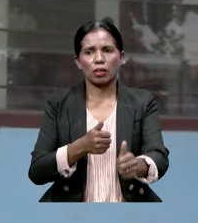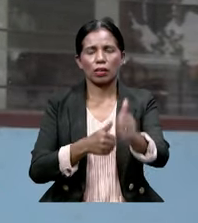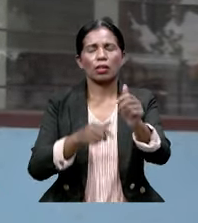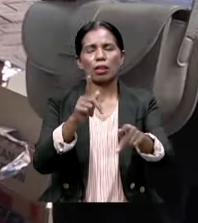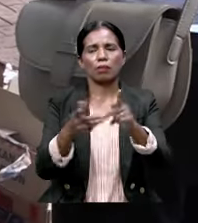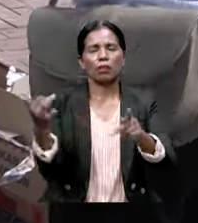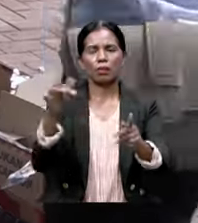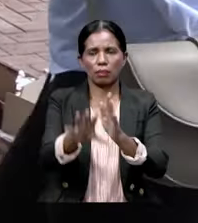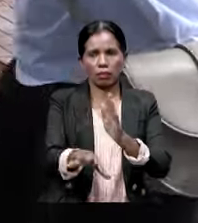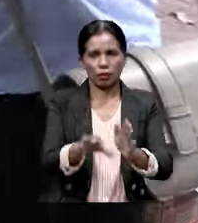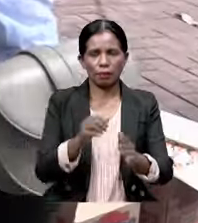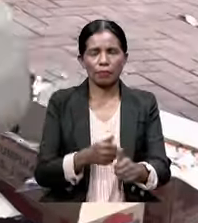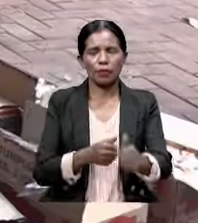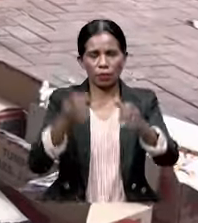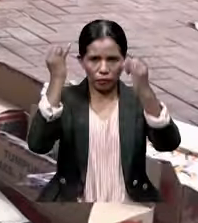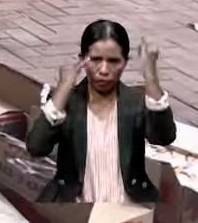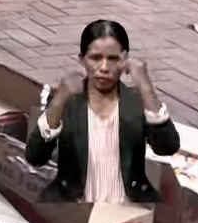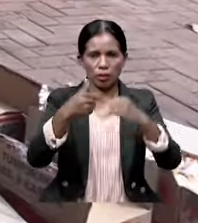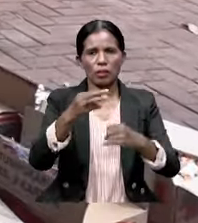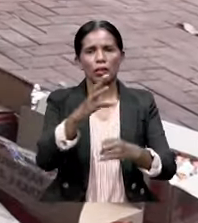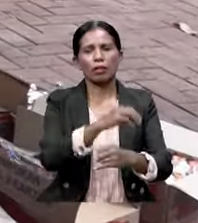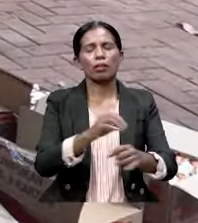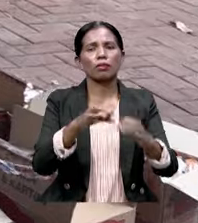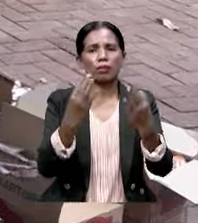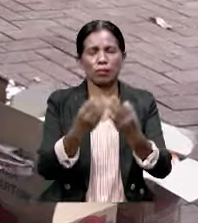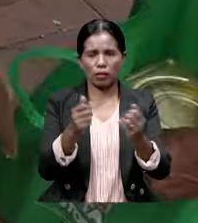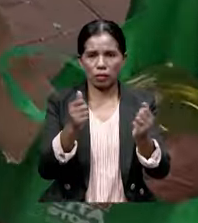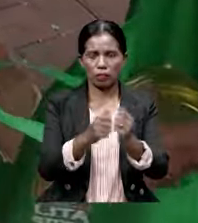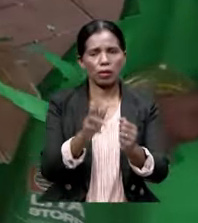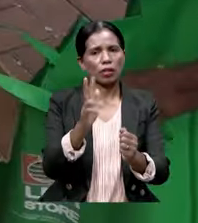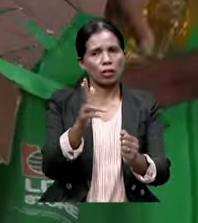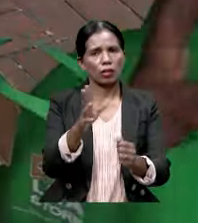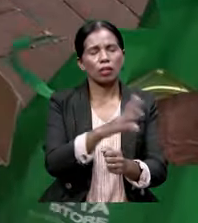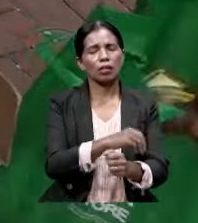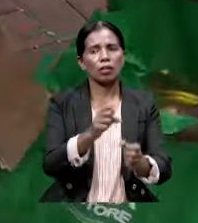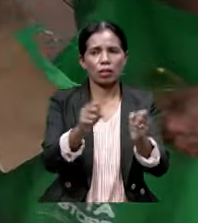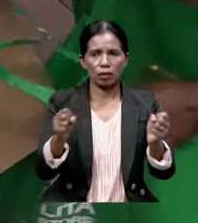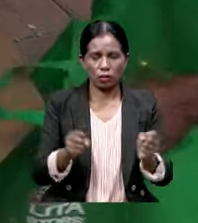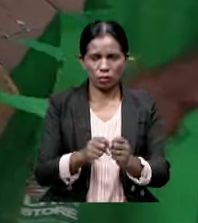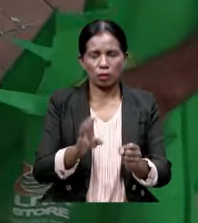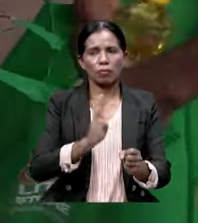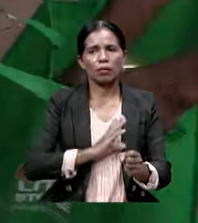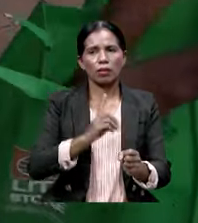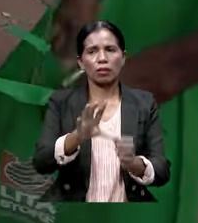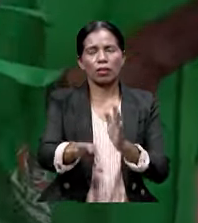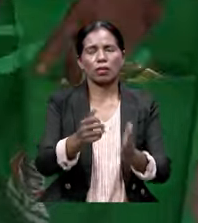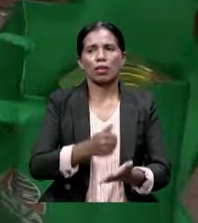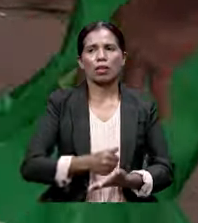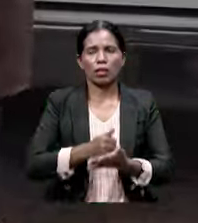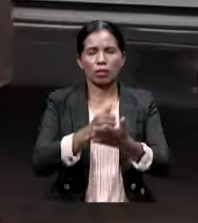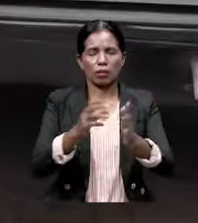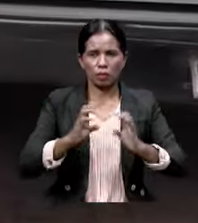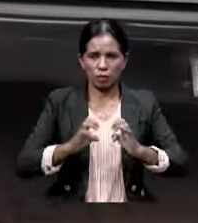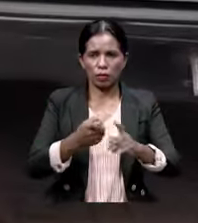maserabe maketa. Tuir informasi ne beje menasesa uma kain hamutuk tolnulu ya suku Bidéu Santana maketang ona apoyu aihan emergensia